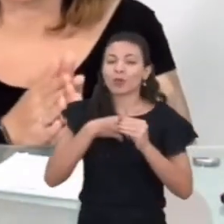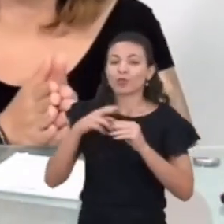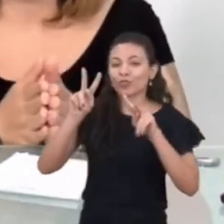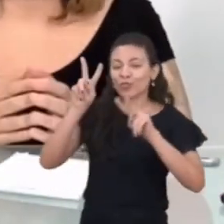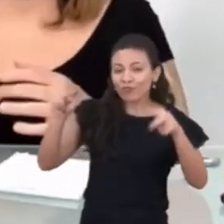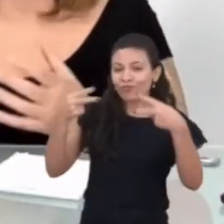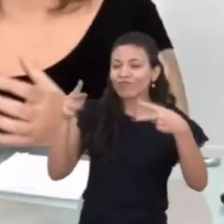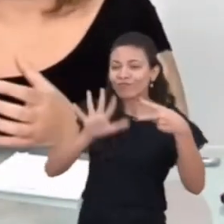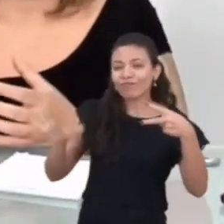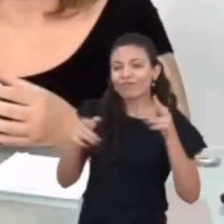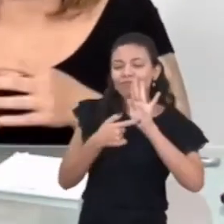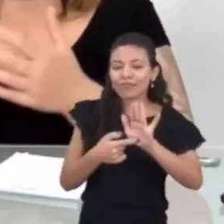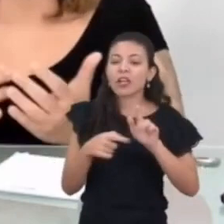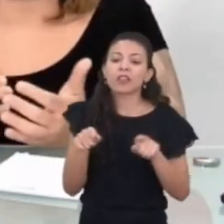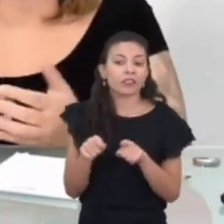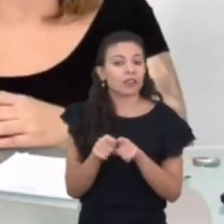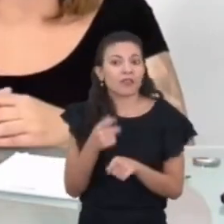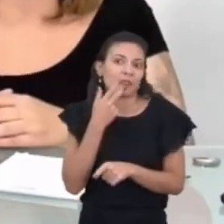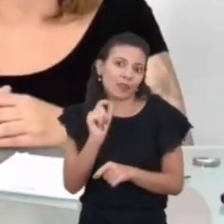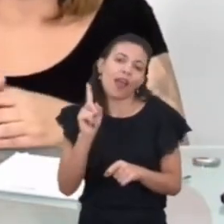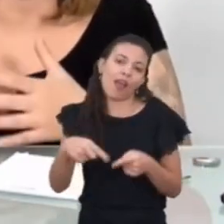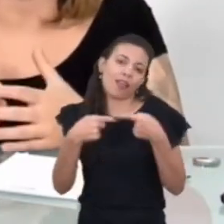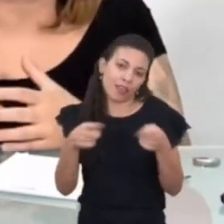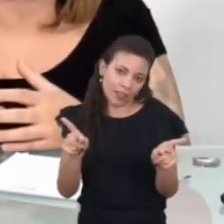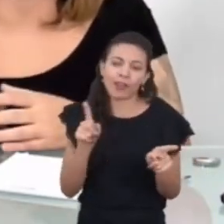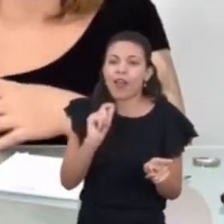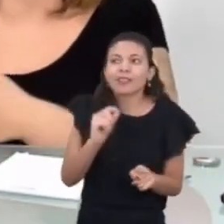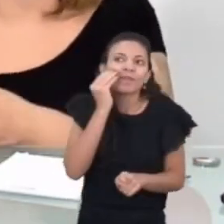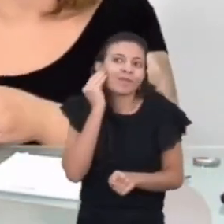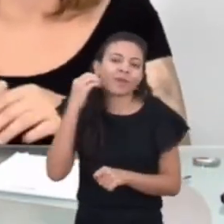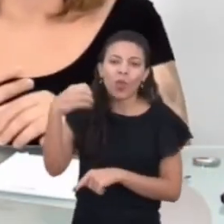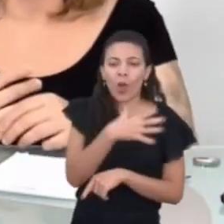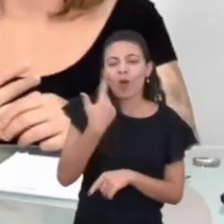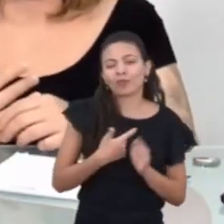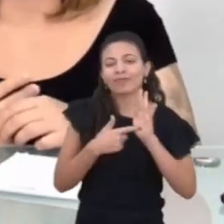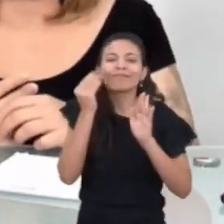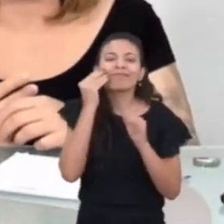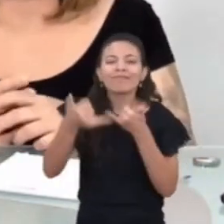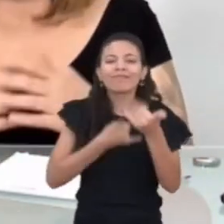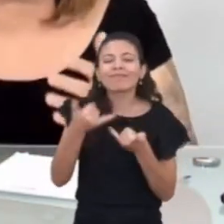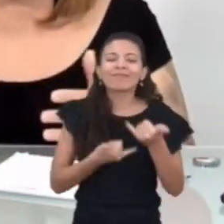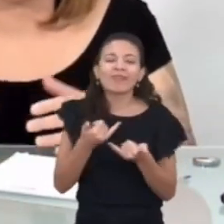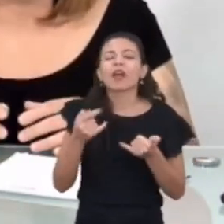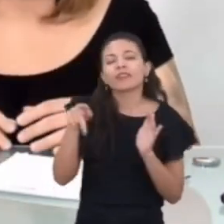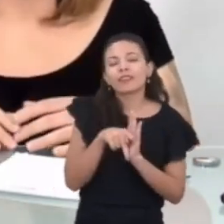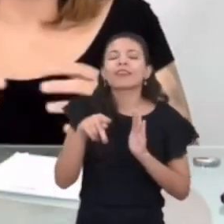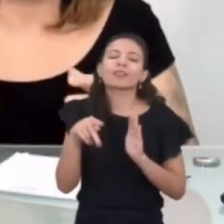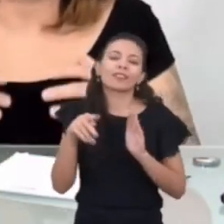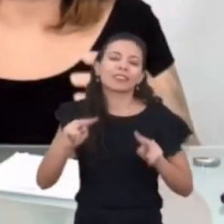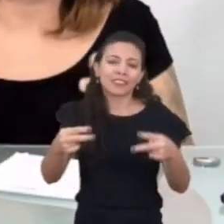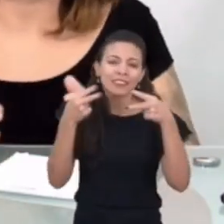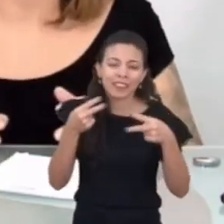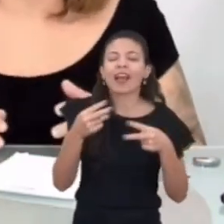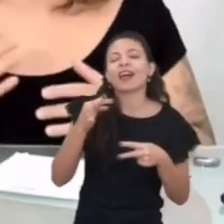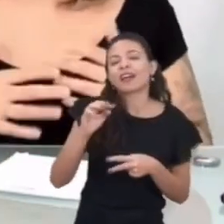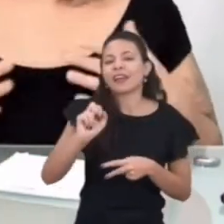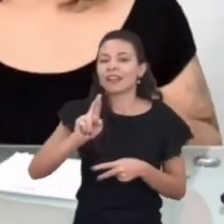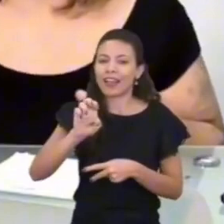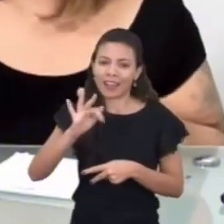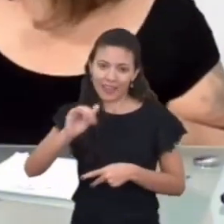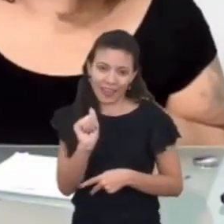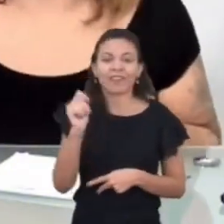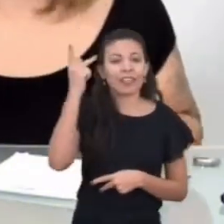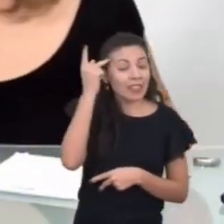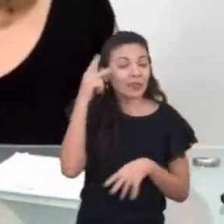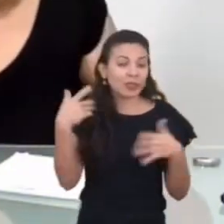recurso de gamificação e também dizer que é um lançamento, é uma primeira experiência que a gente vai ter em gamificar, né, o Tarefa SP, e a gente conta super com o feedback e a utilização de vocês pra gente